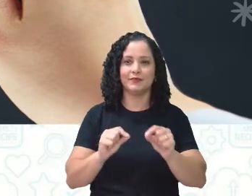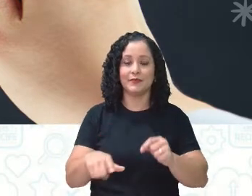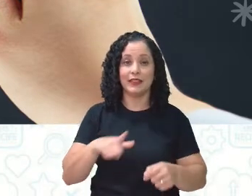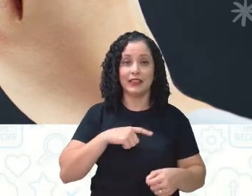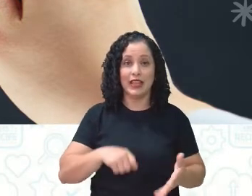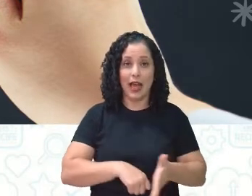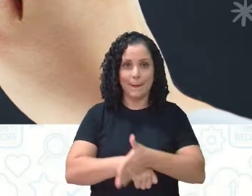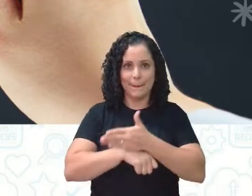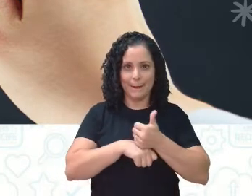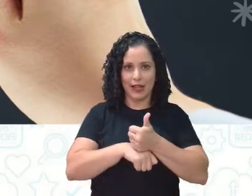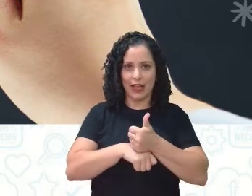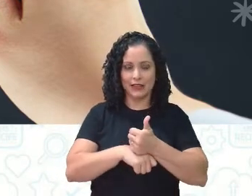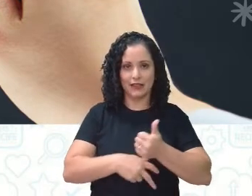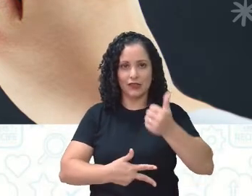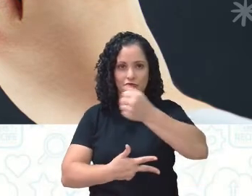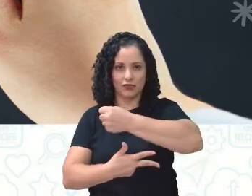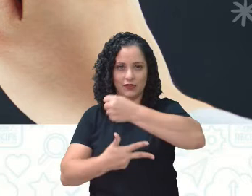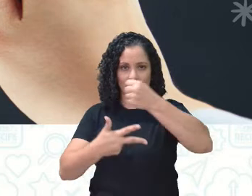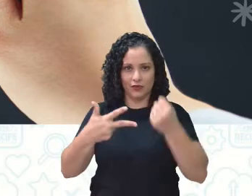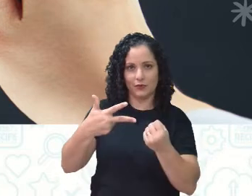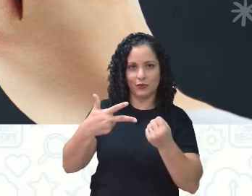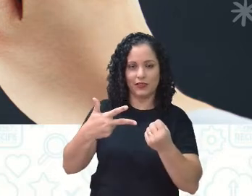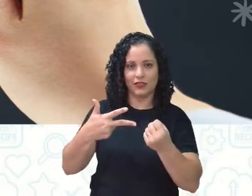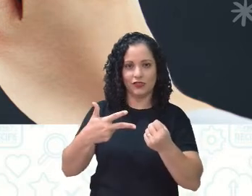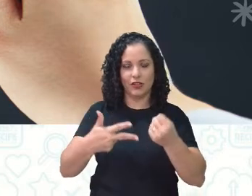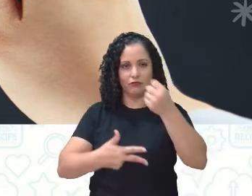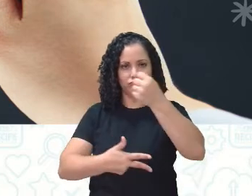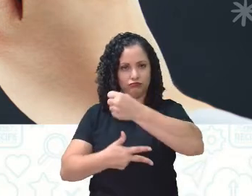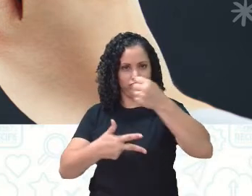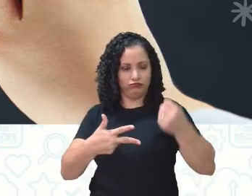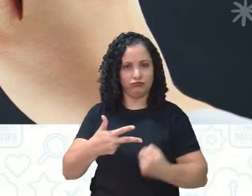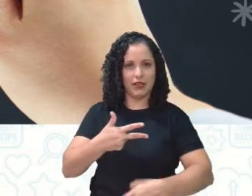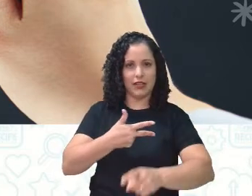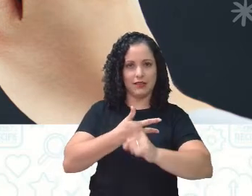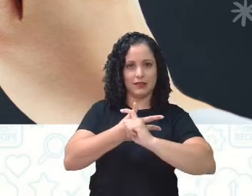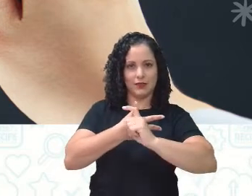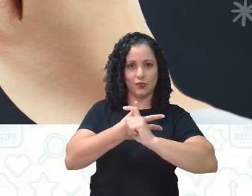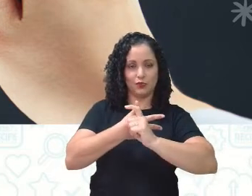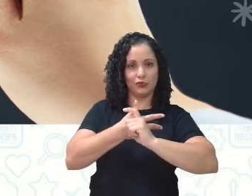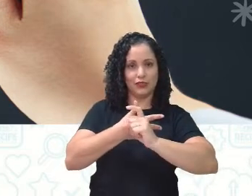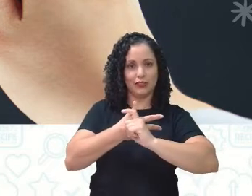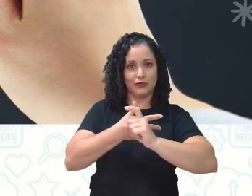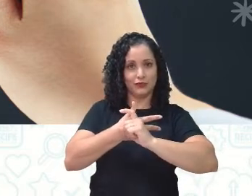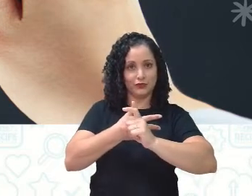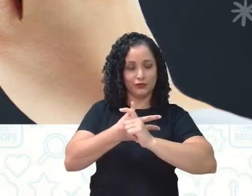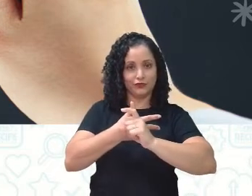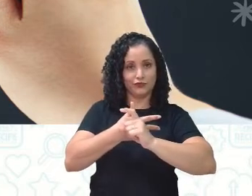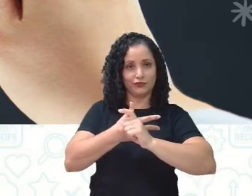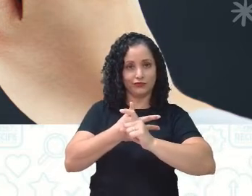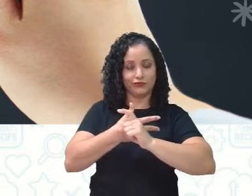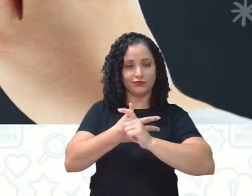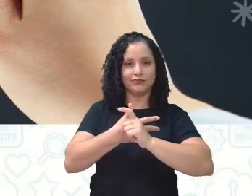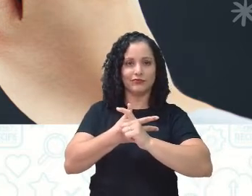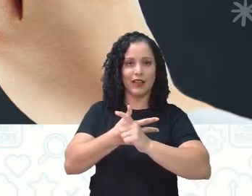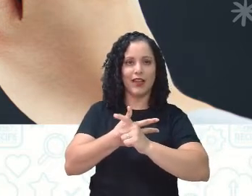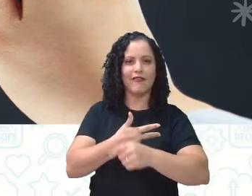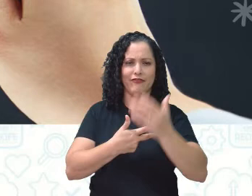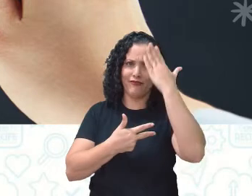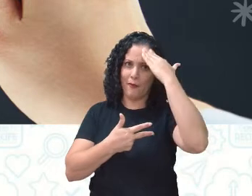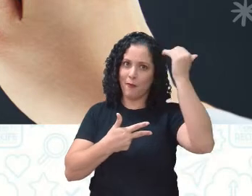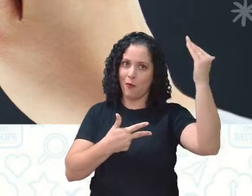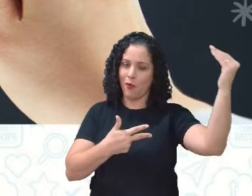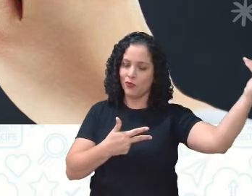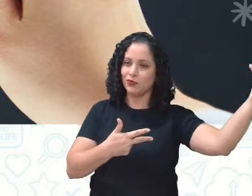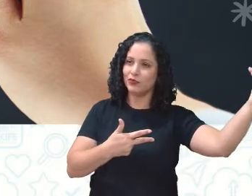Três Poderes, né? É a sede dos poderes executivo, o Palácio do Planalto, muito famoso,